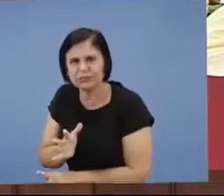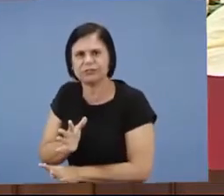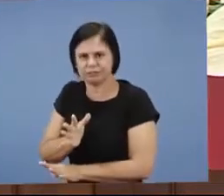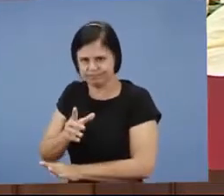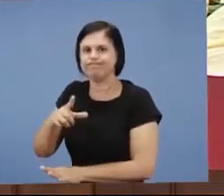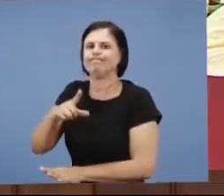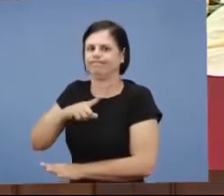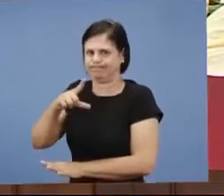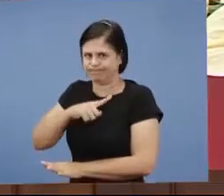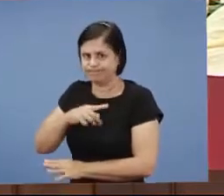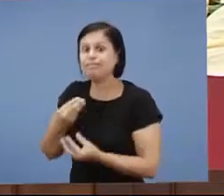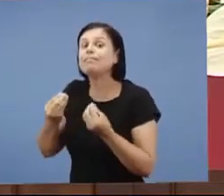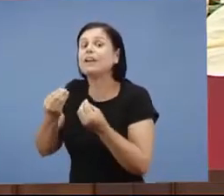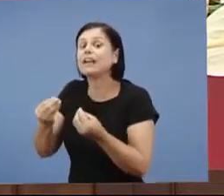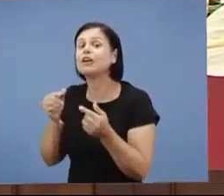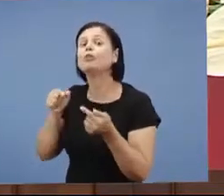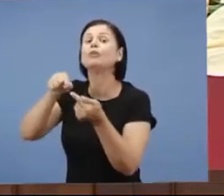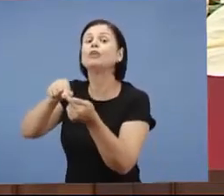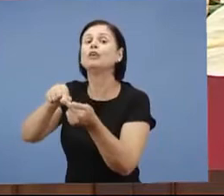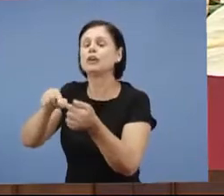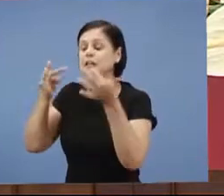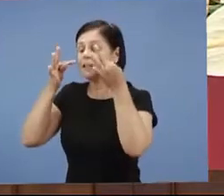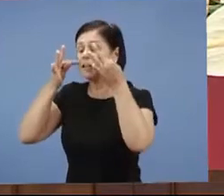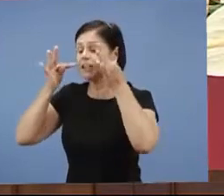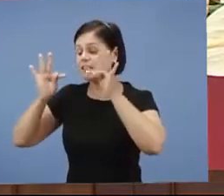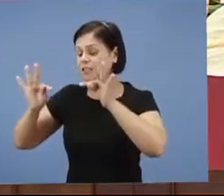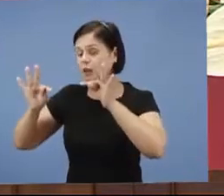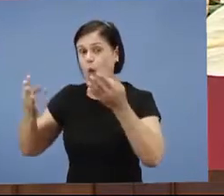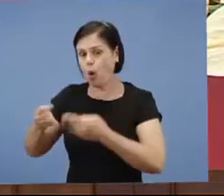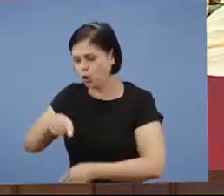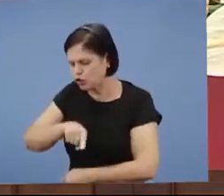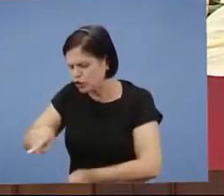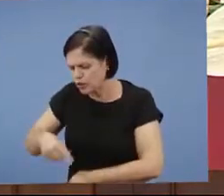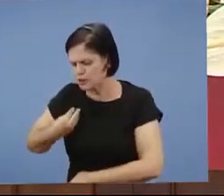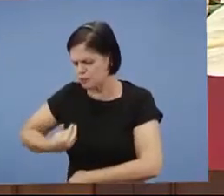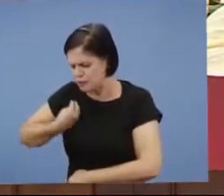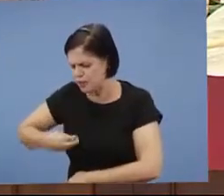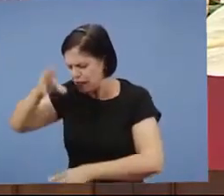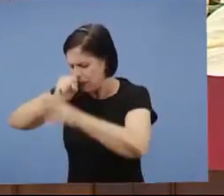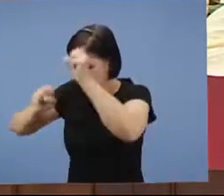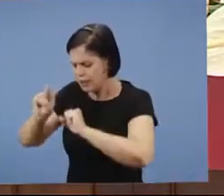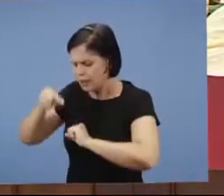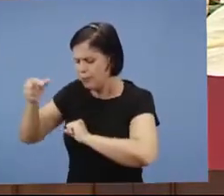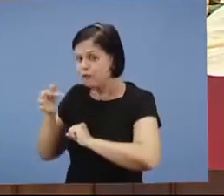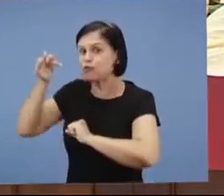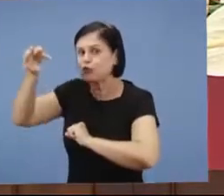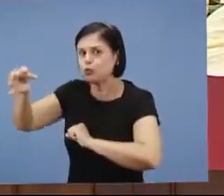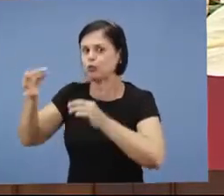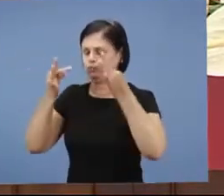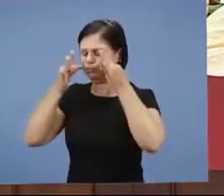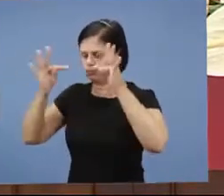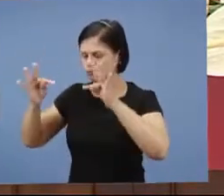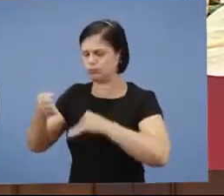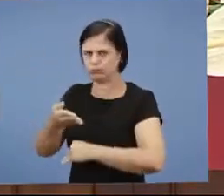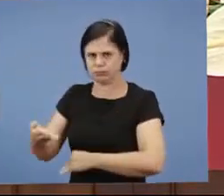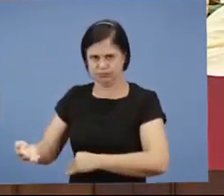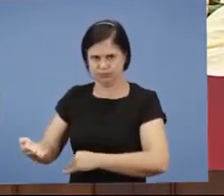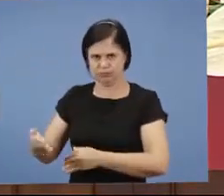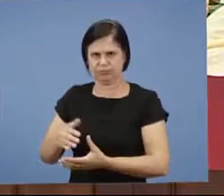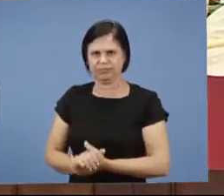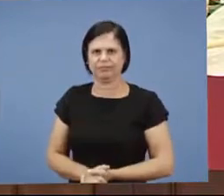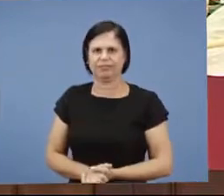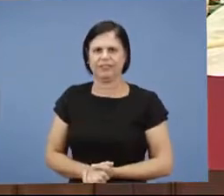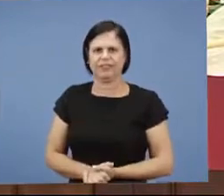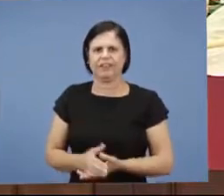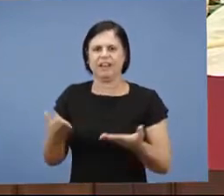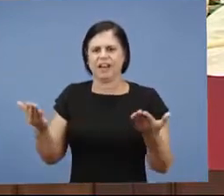pronto para testemunhar aquilo que eles estão vendo e vivendo. Isso é importante. Vou passar a